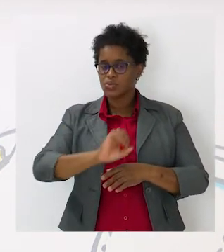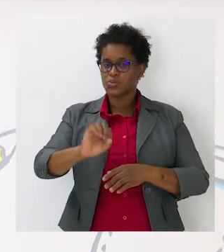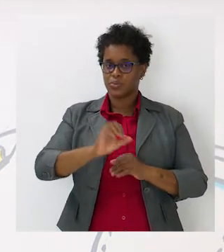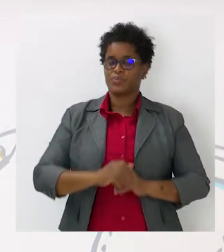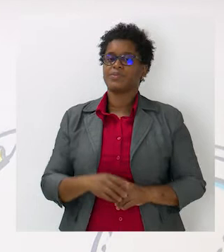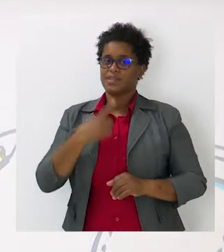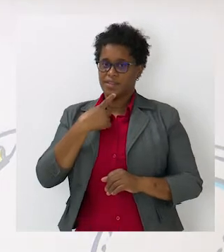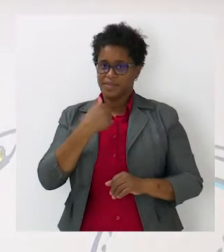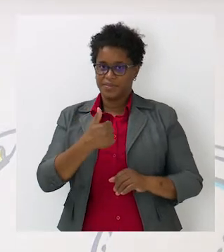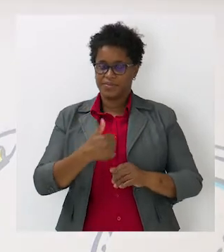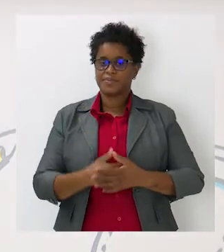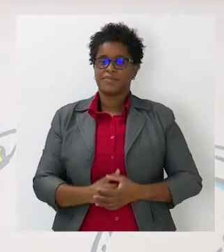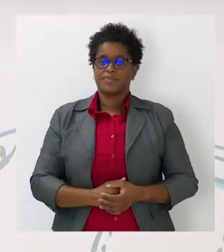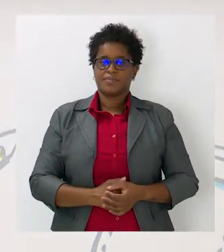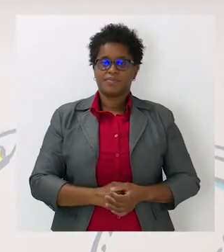geográfica. Ok?